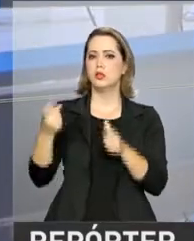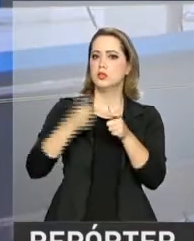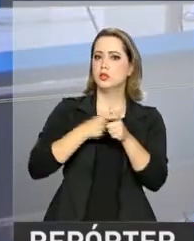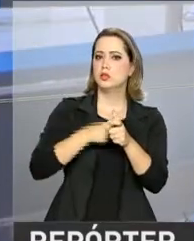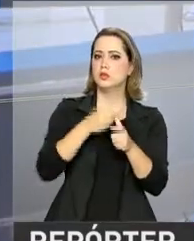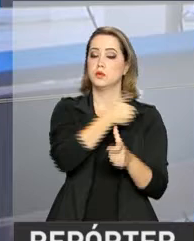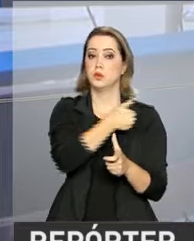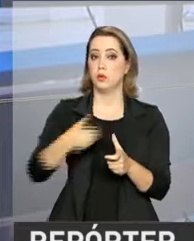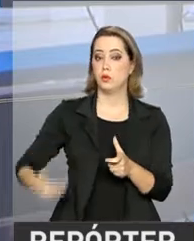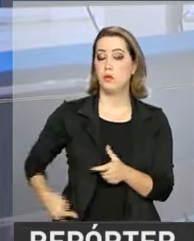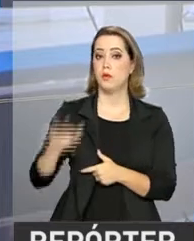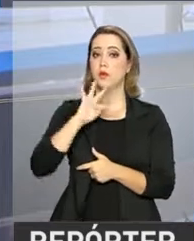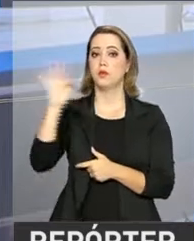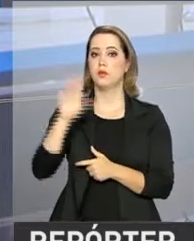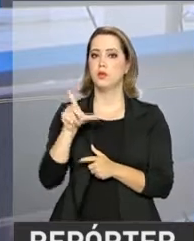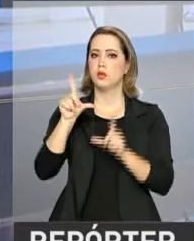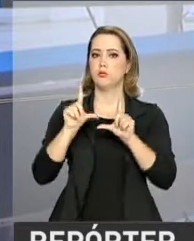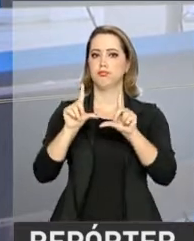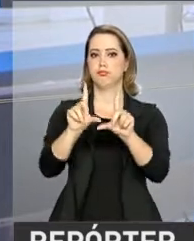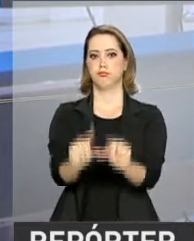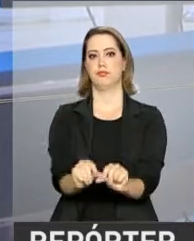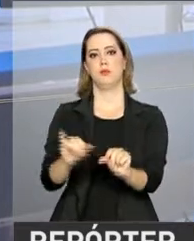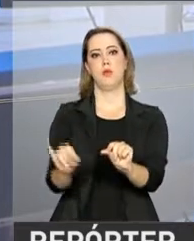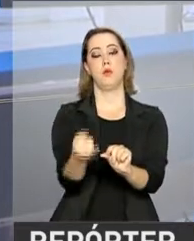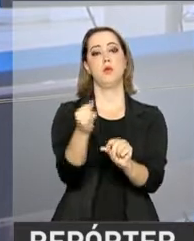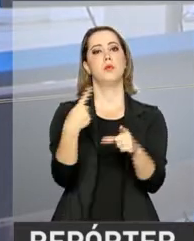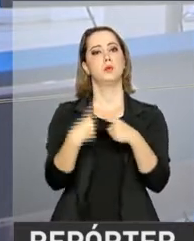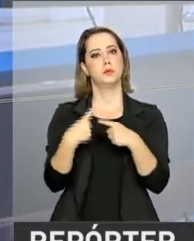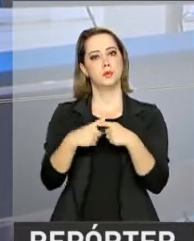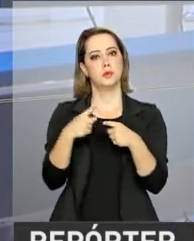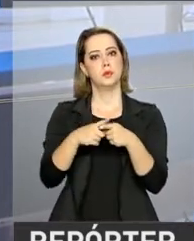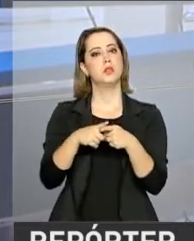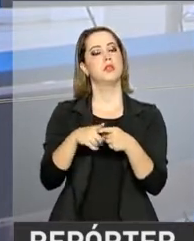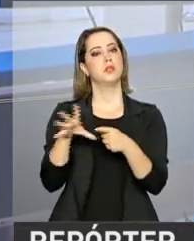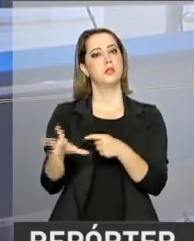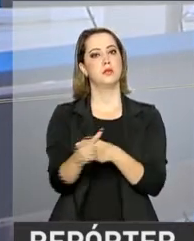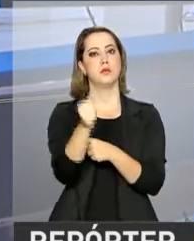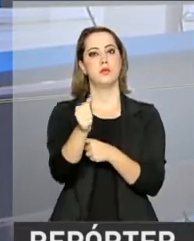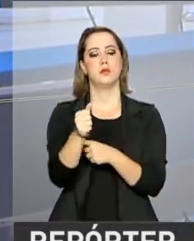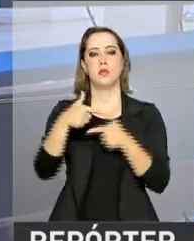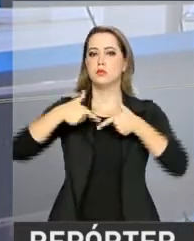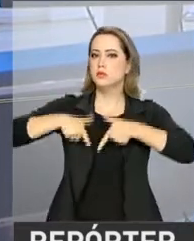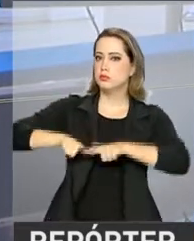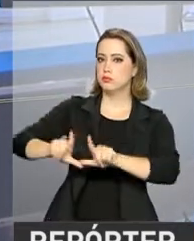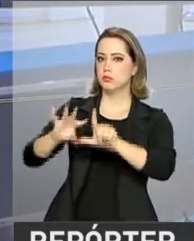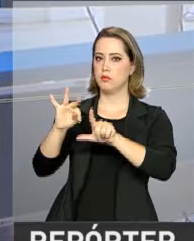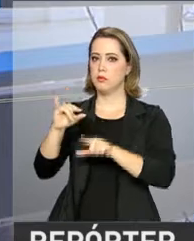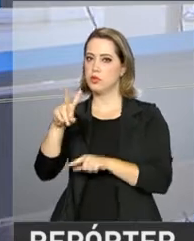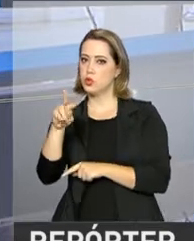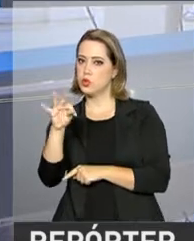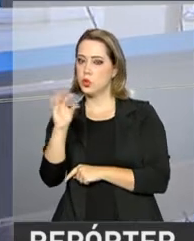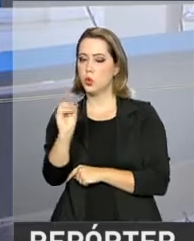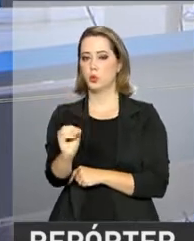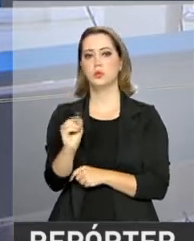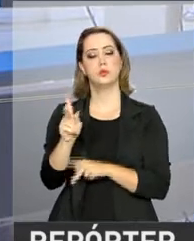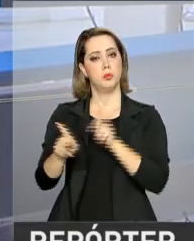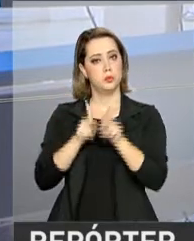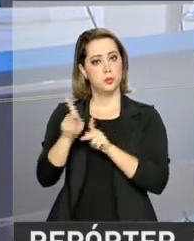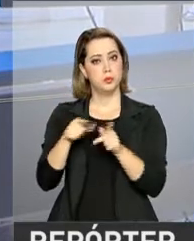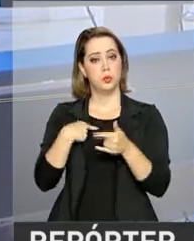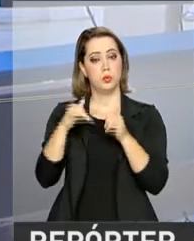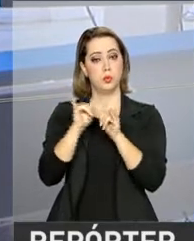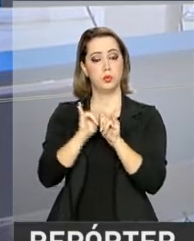federal recuou em janeiro o motivo foi o grande volume de resgates de títulos públicos os números foram divulgados hoje